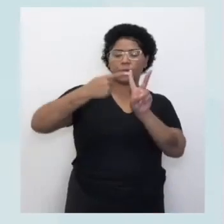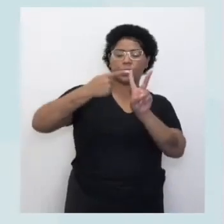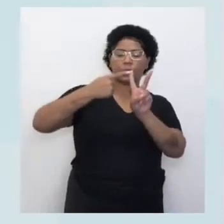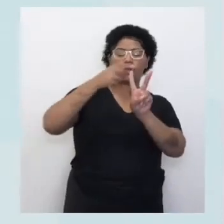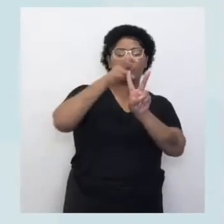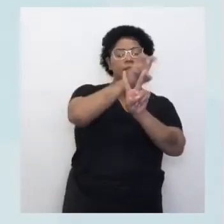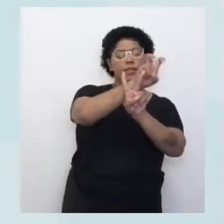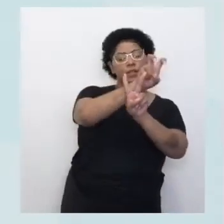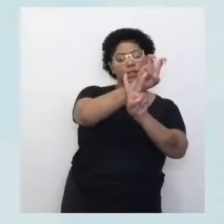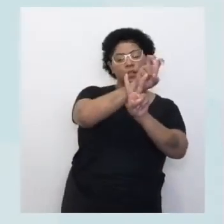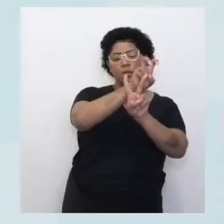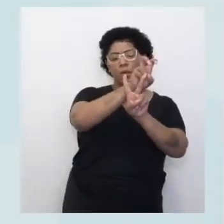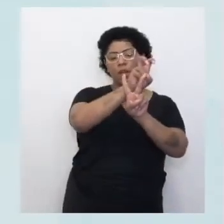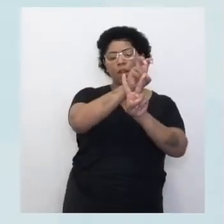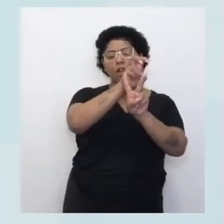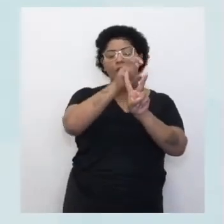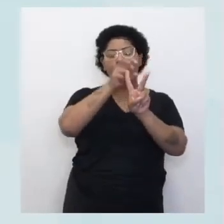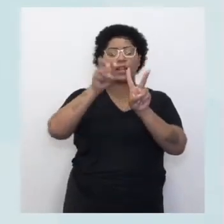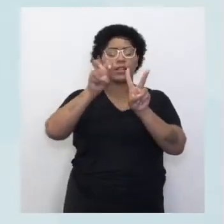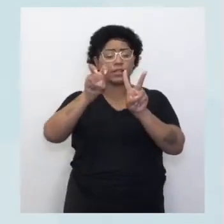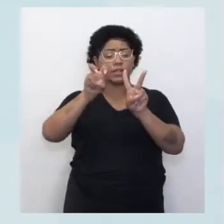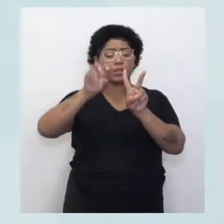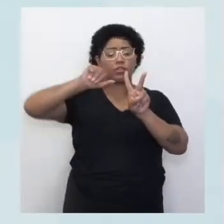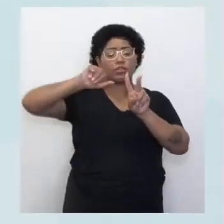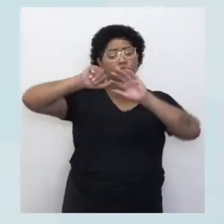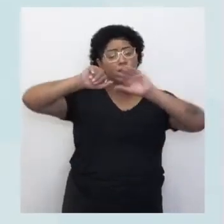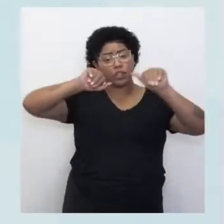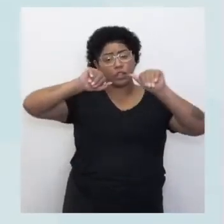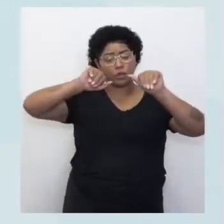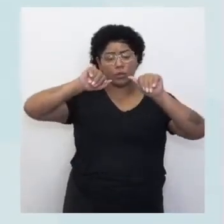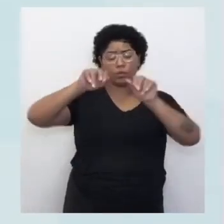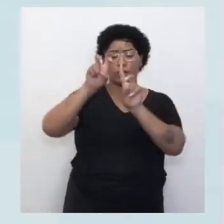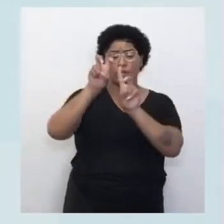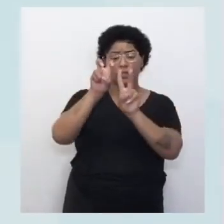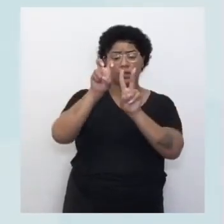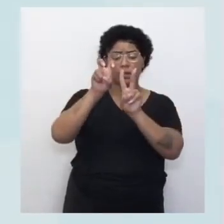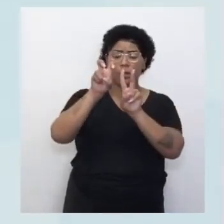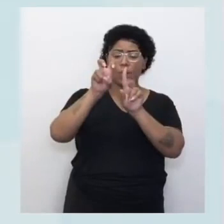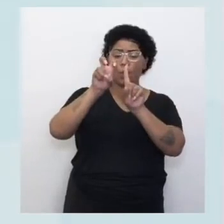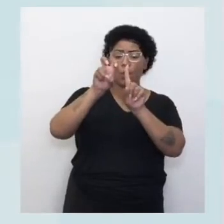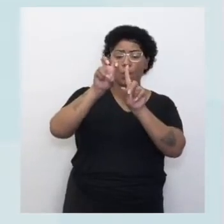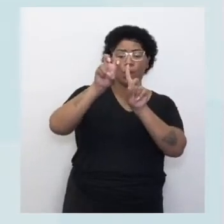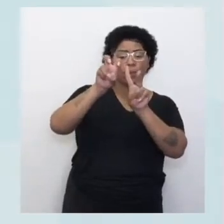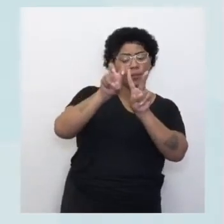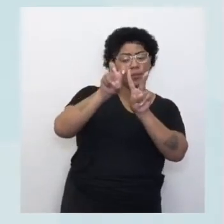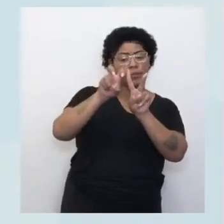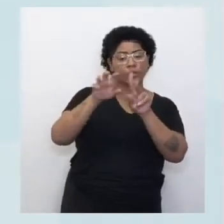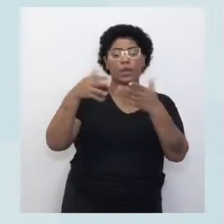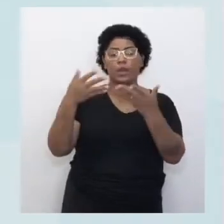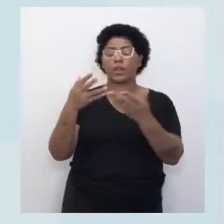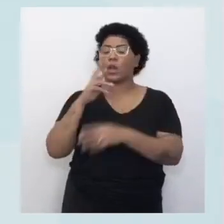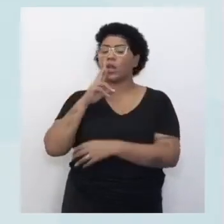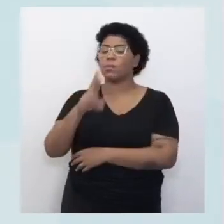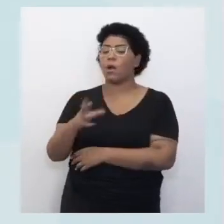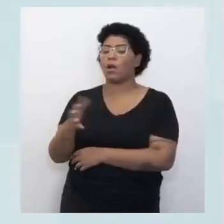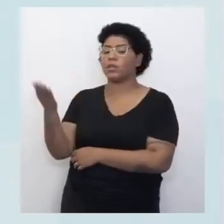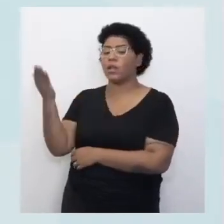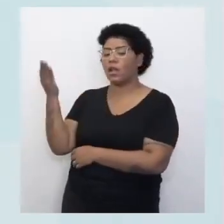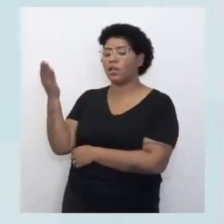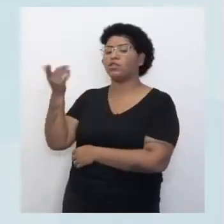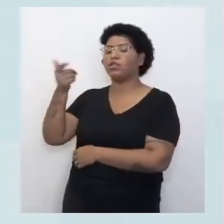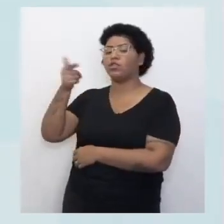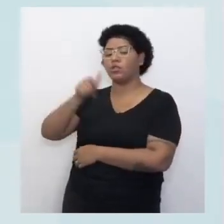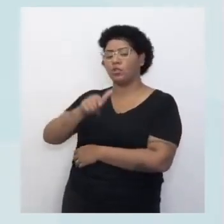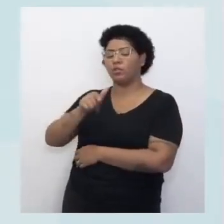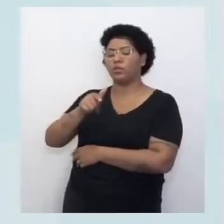Índice da raiz igual ao expoente, corta. Muito bem. Então, embaixo, em cima repete,